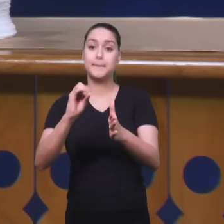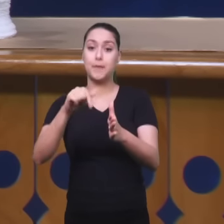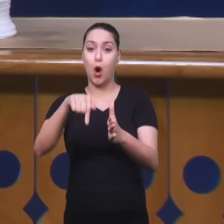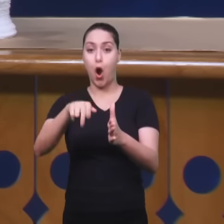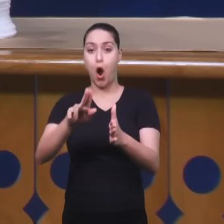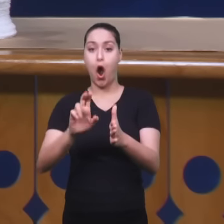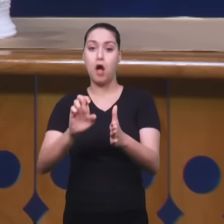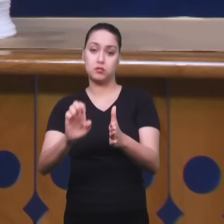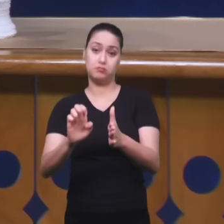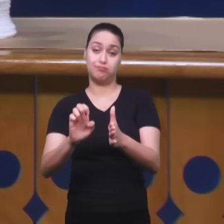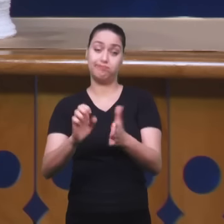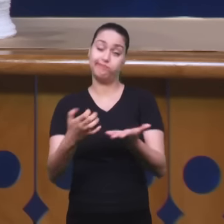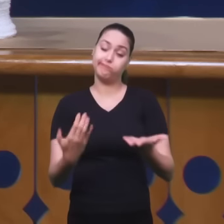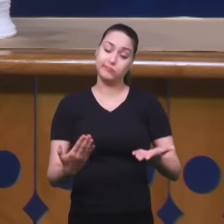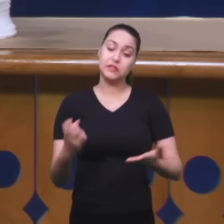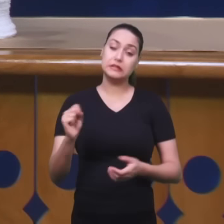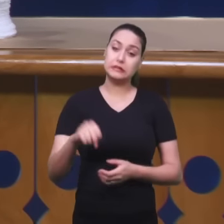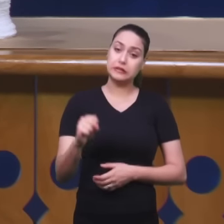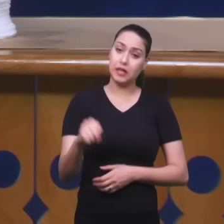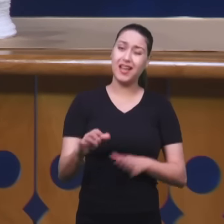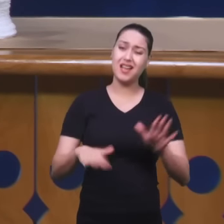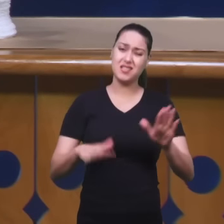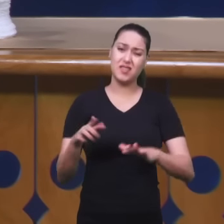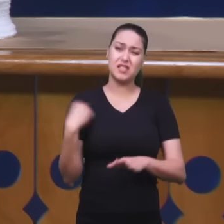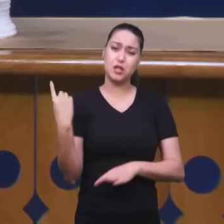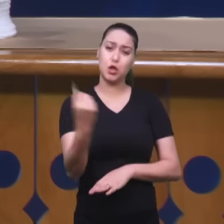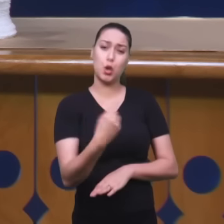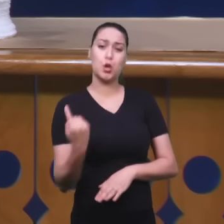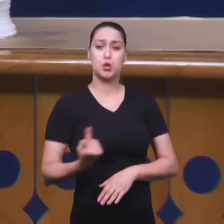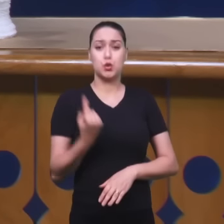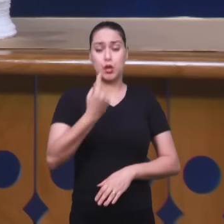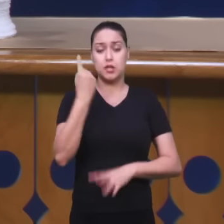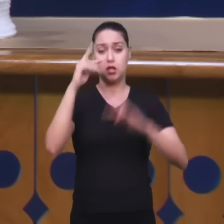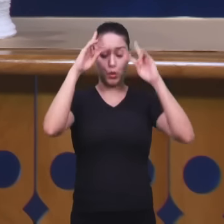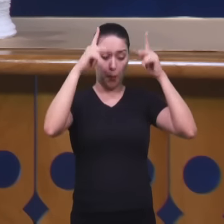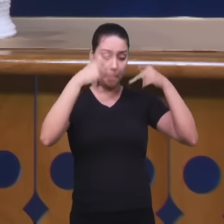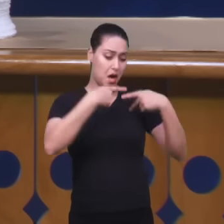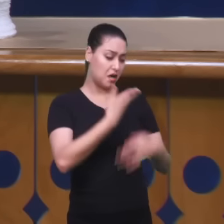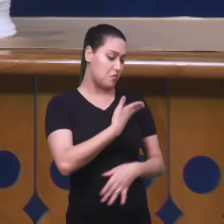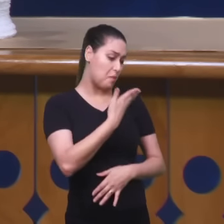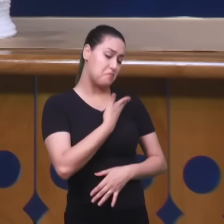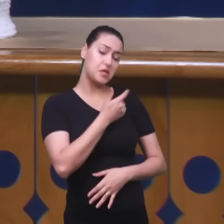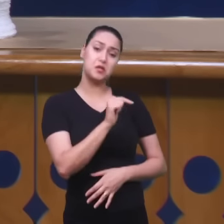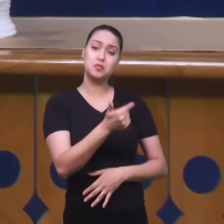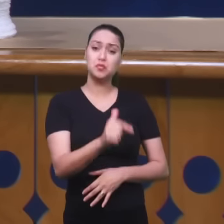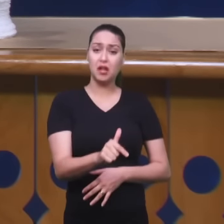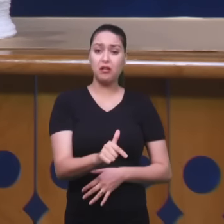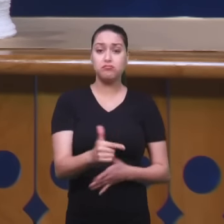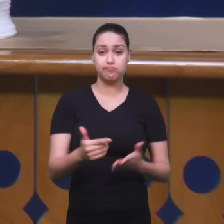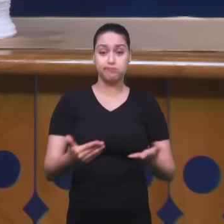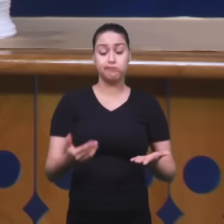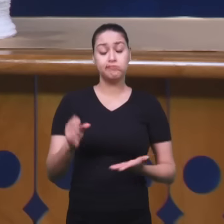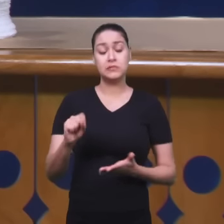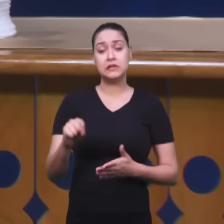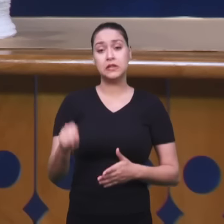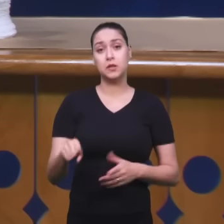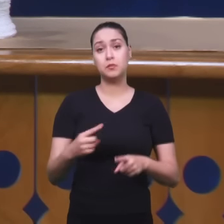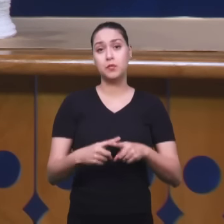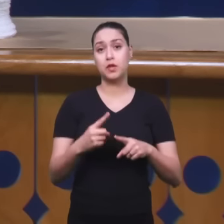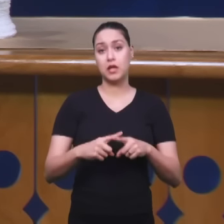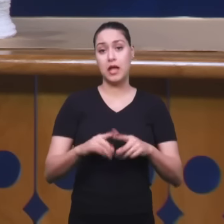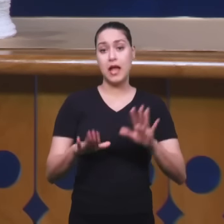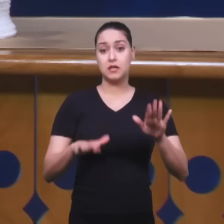podemos Muitas vezes Estar sozinhos De uma companhia humana Porque muitas vezes Nós depositamos